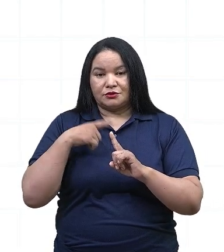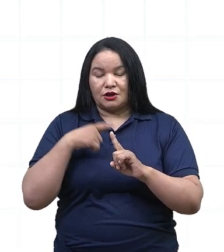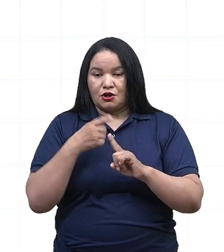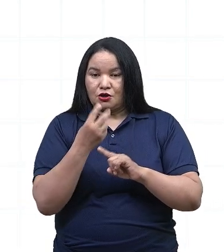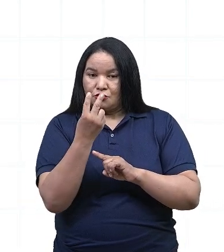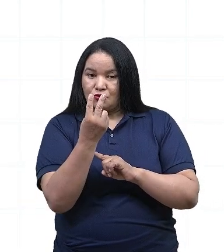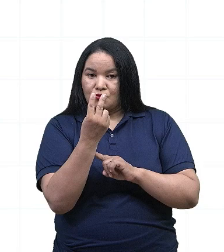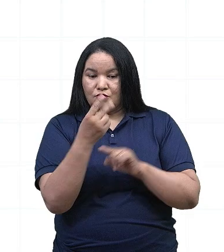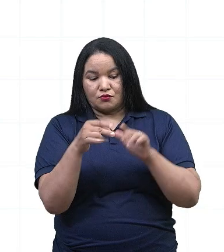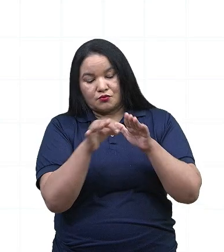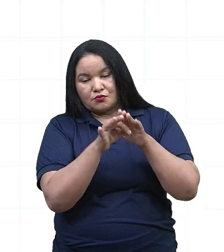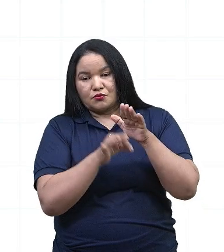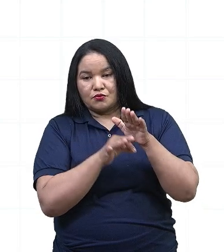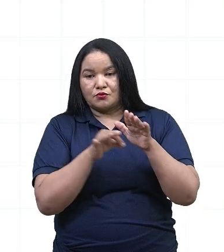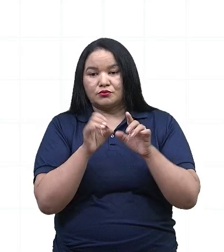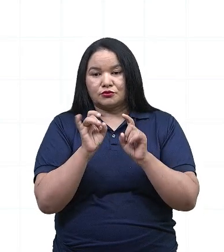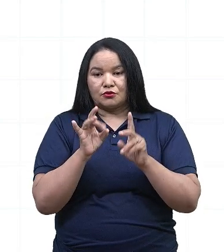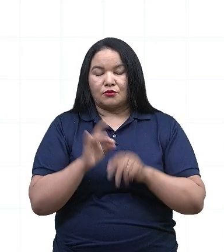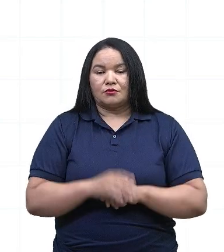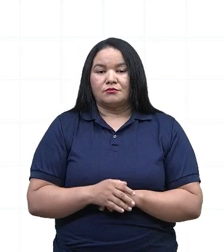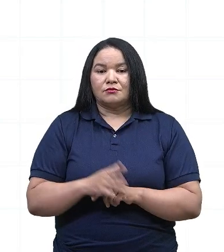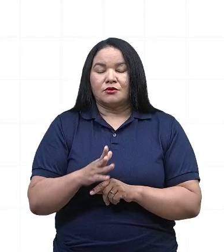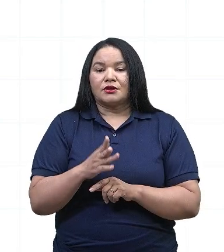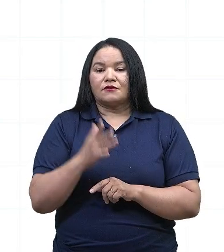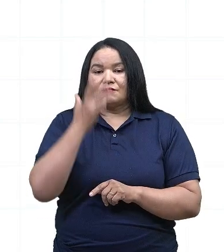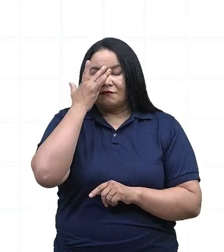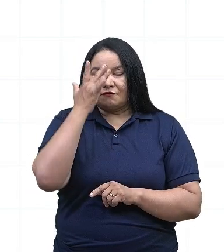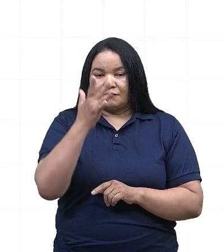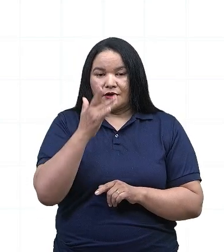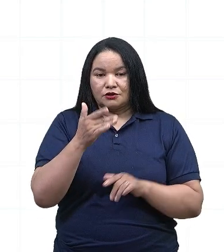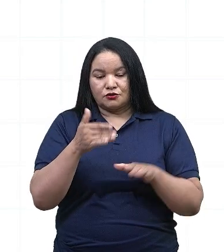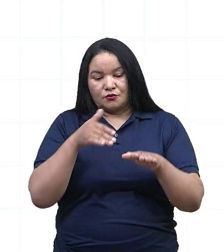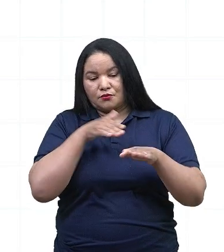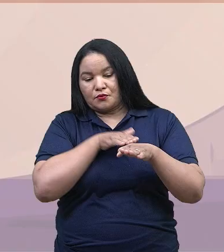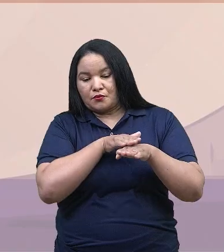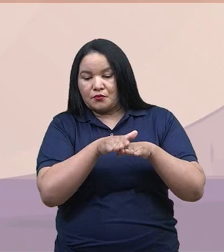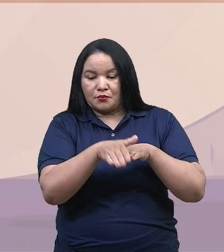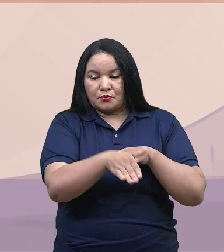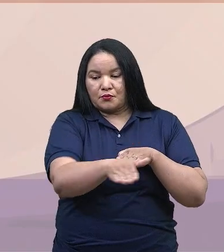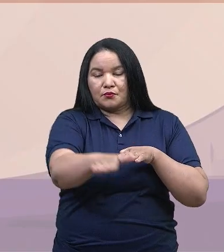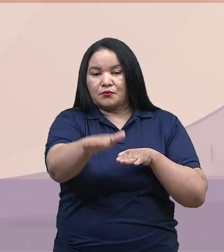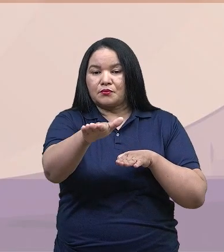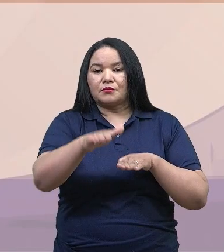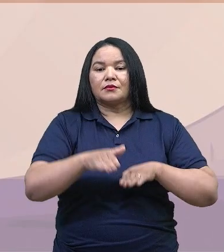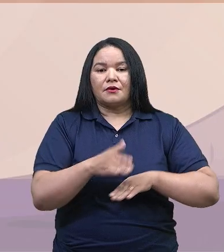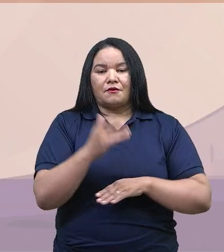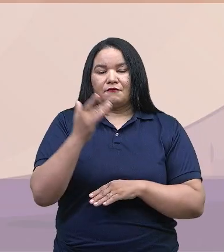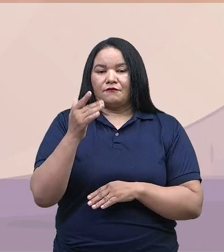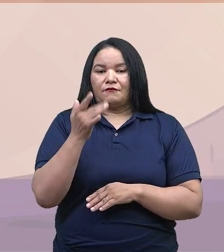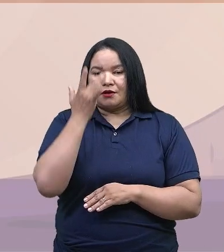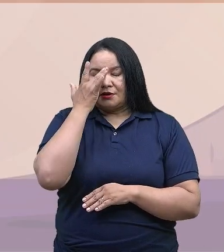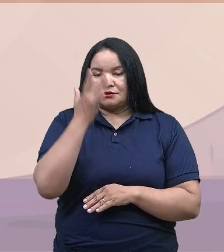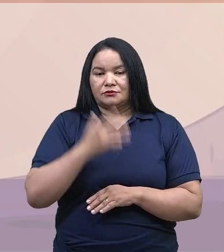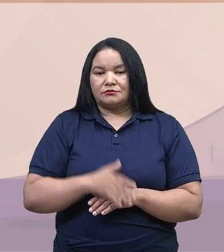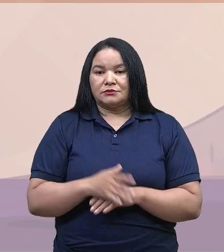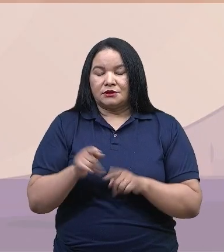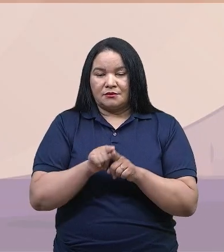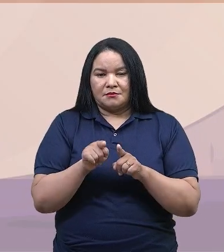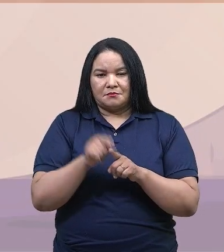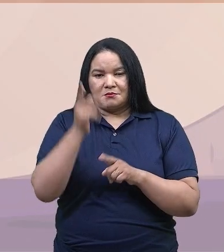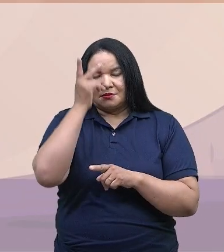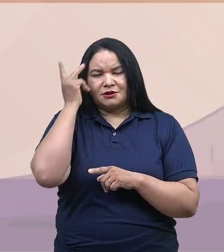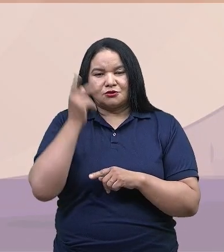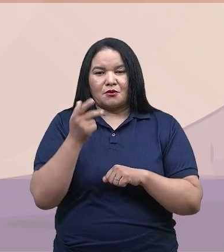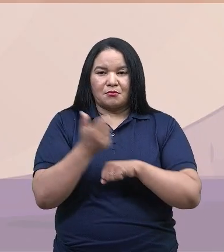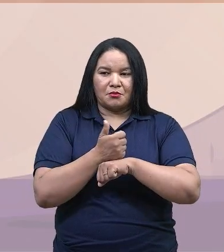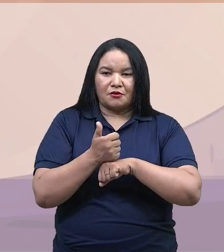para maximizar a área de deslize. Lembro a vocês que nessa modalidade, depois de desenvolver a habilidade, eu já